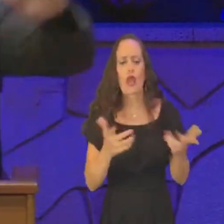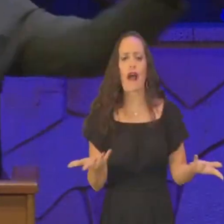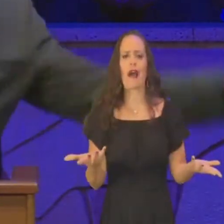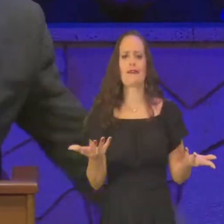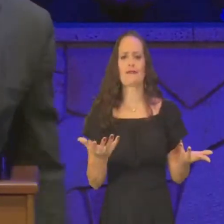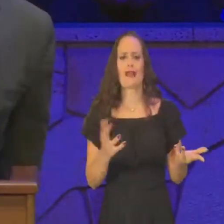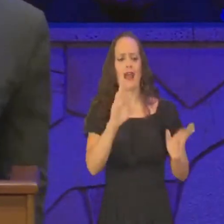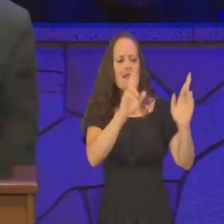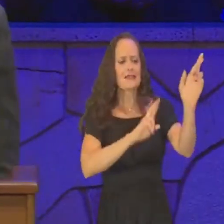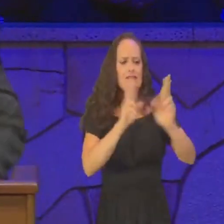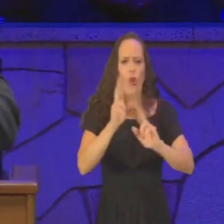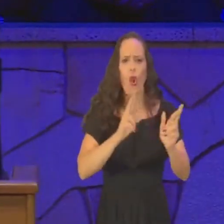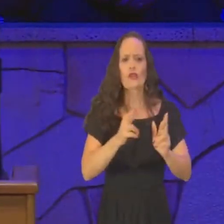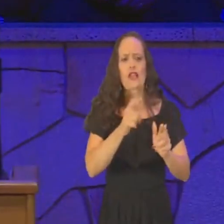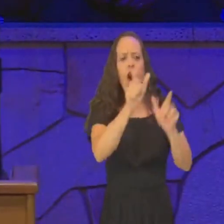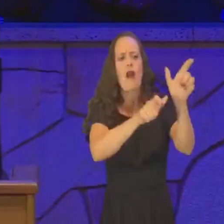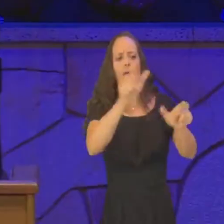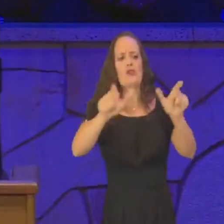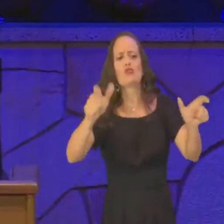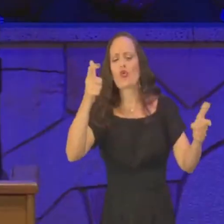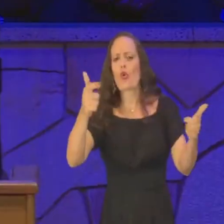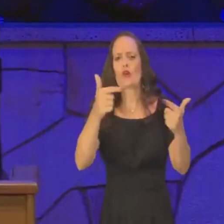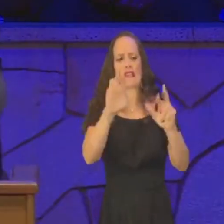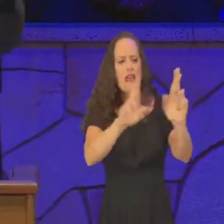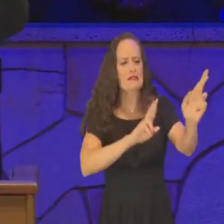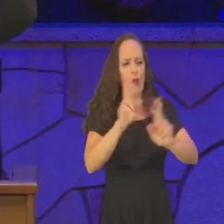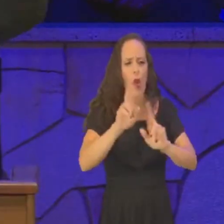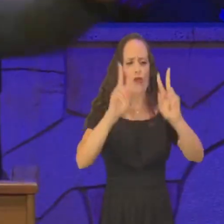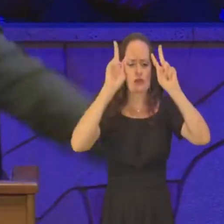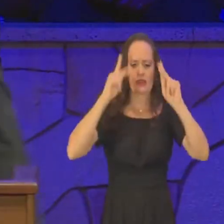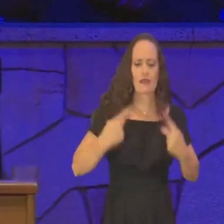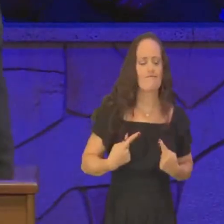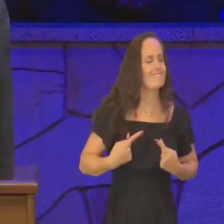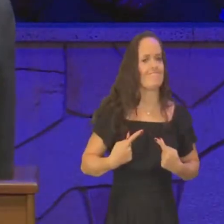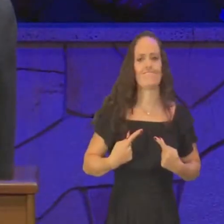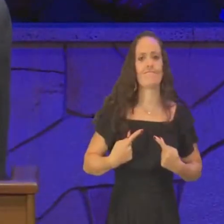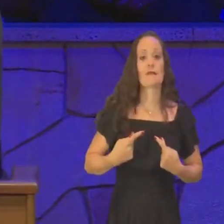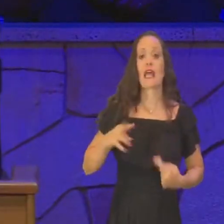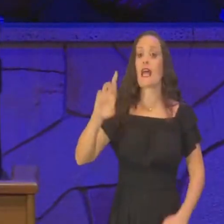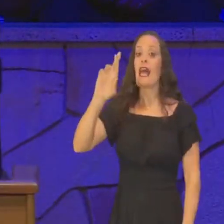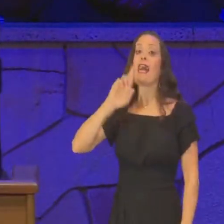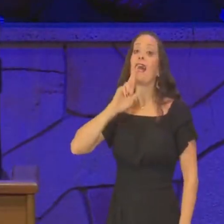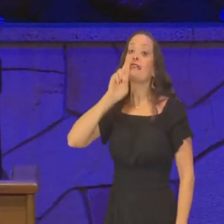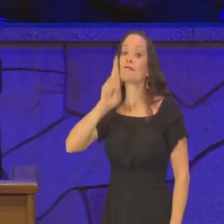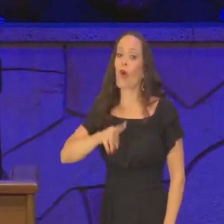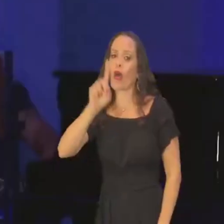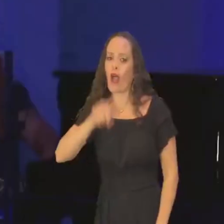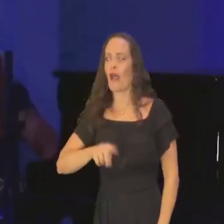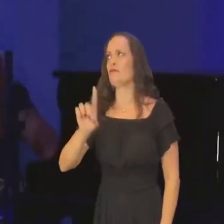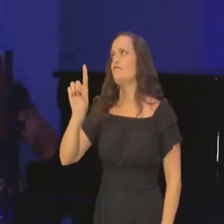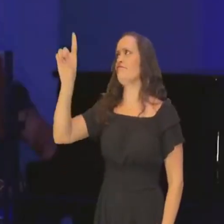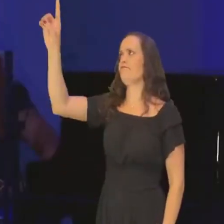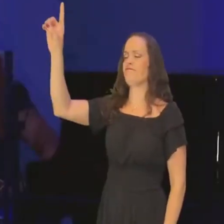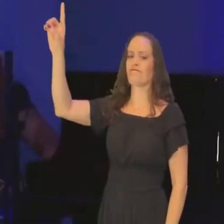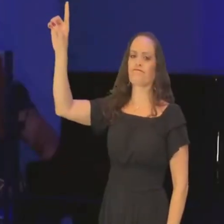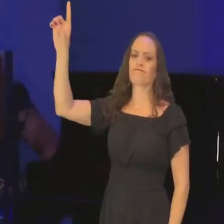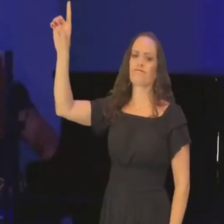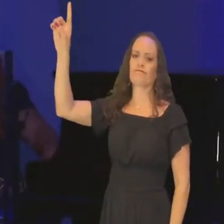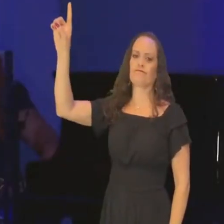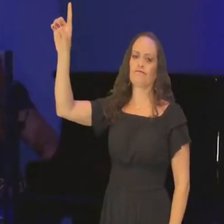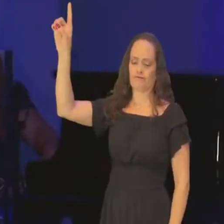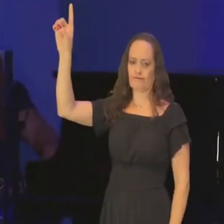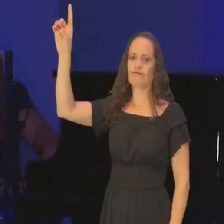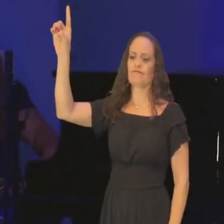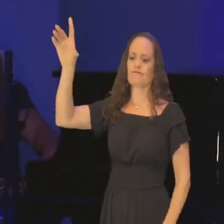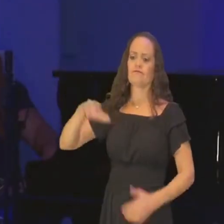há resposta em outras pessoas, não há resposta no homem, a resposta está em Jesus. Por isso o povo clamou em